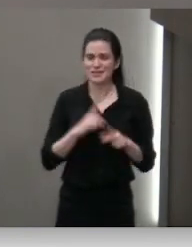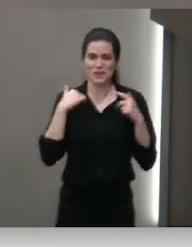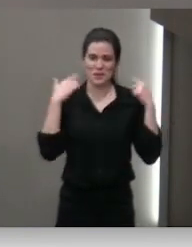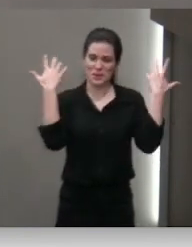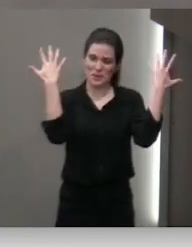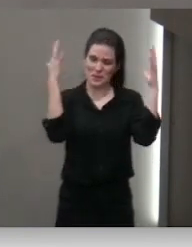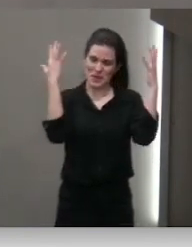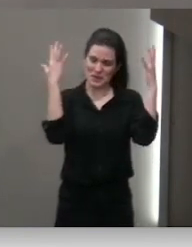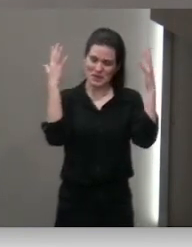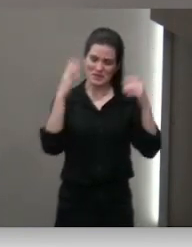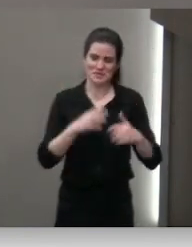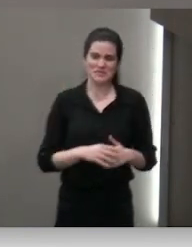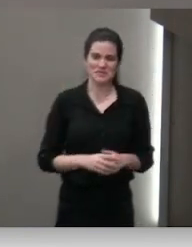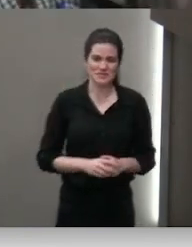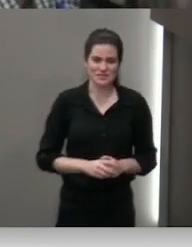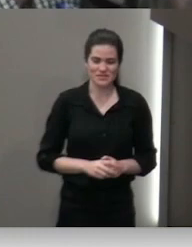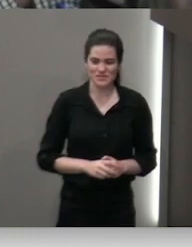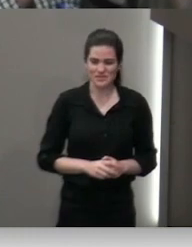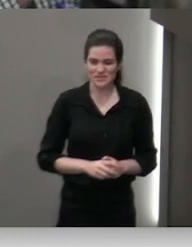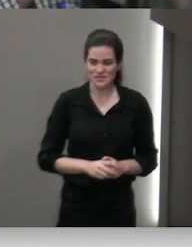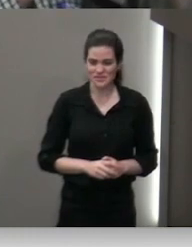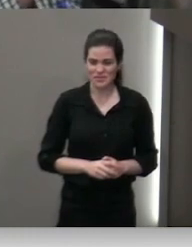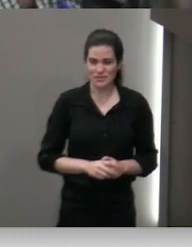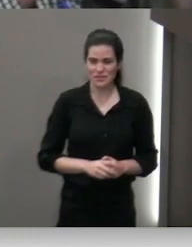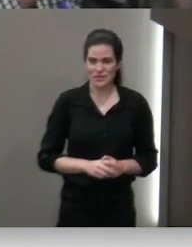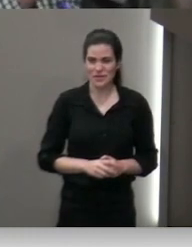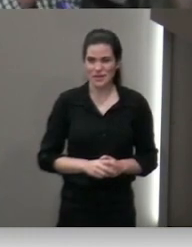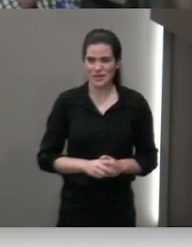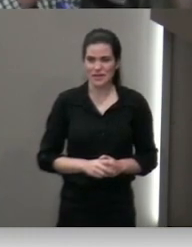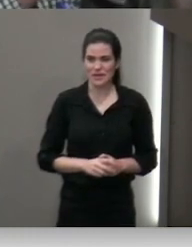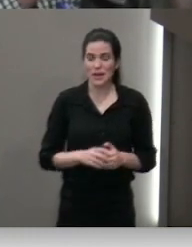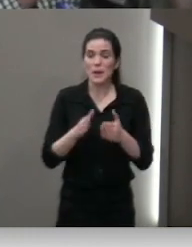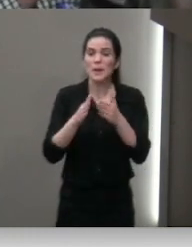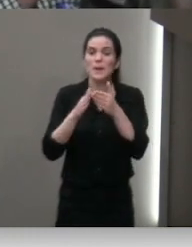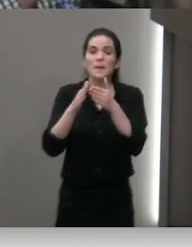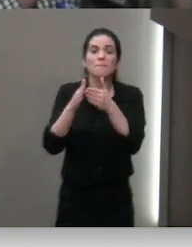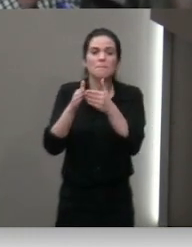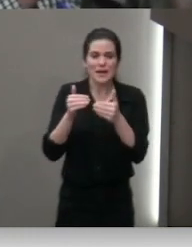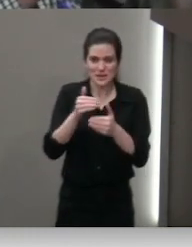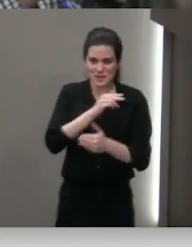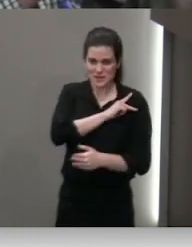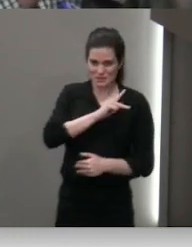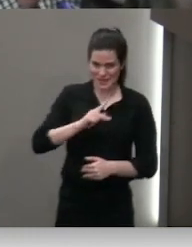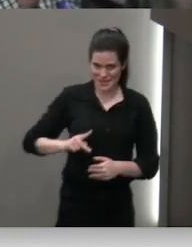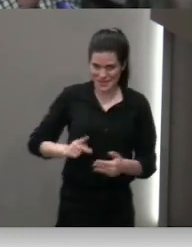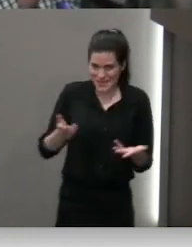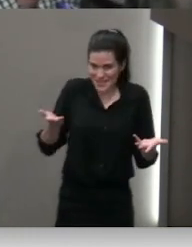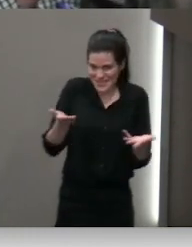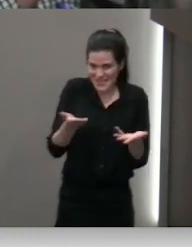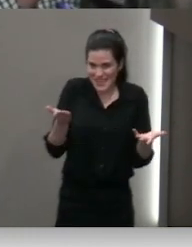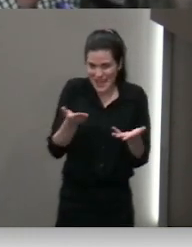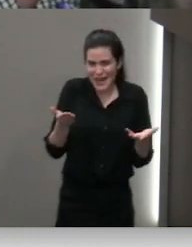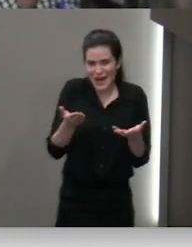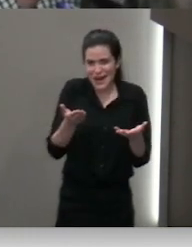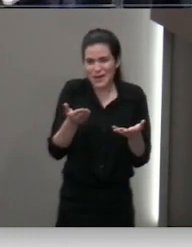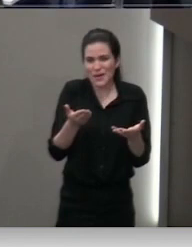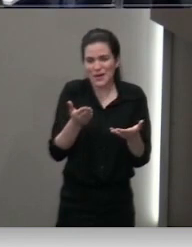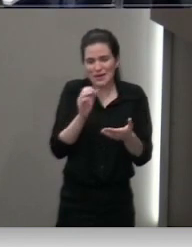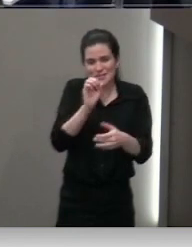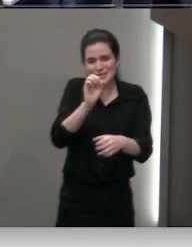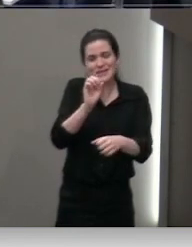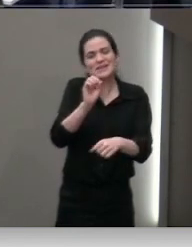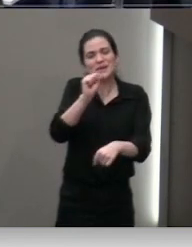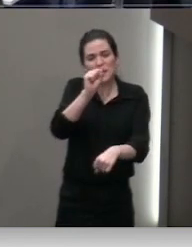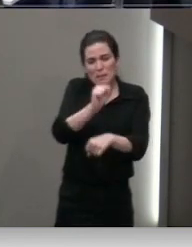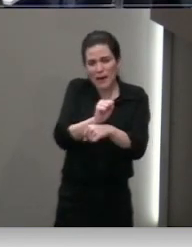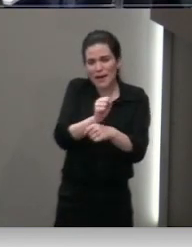parabéns mais uma vez, e peço ao senhor presidente que suspenda a sessão para a entrega da medalha ao homenageado. E